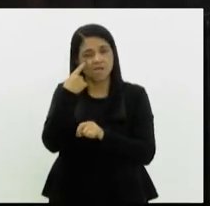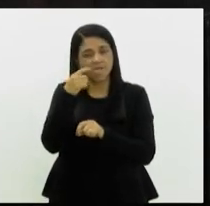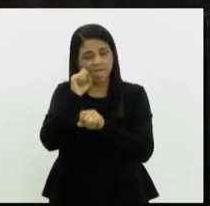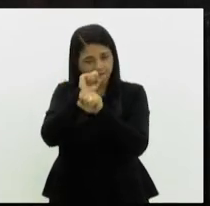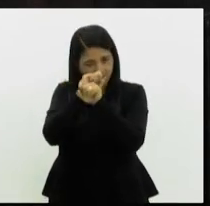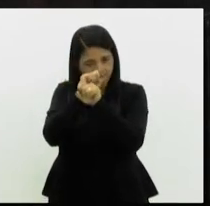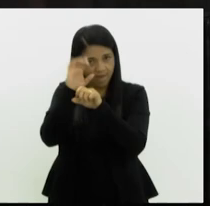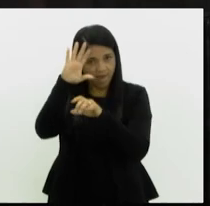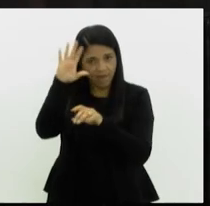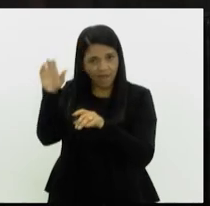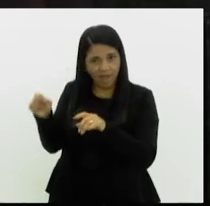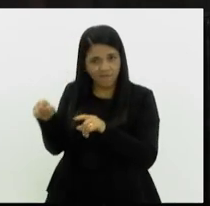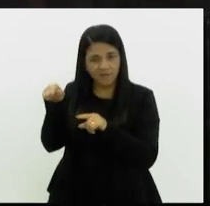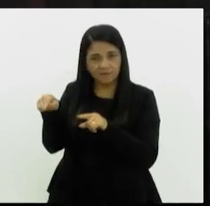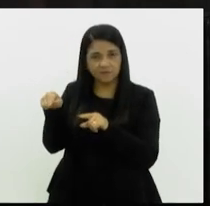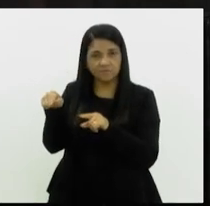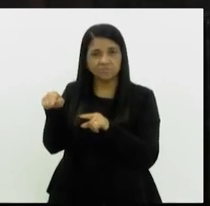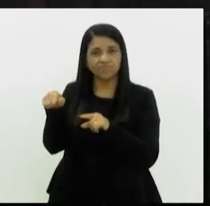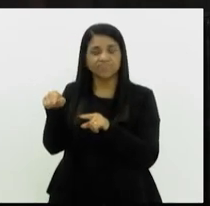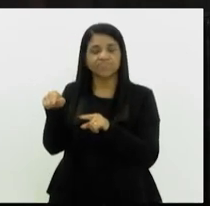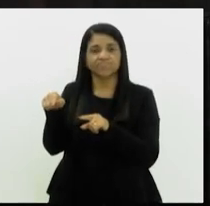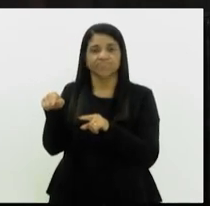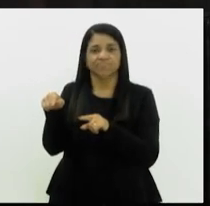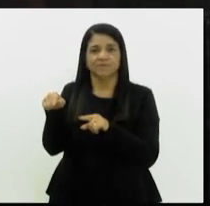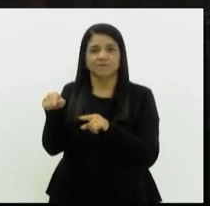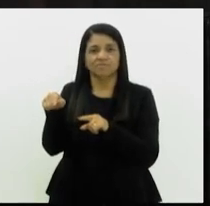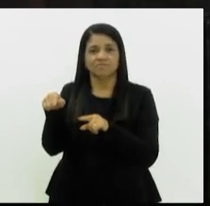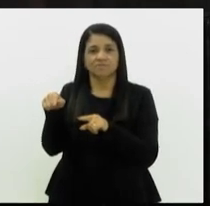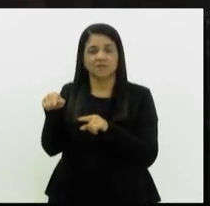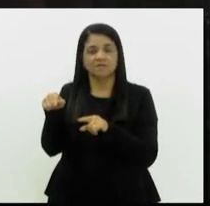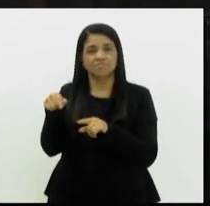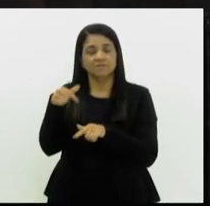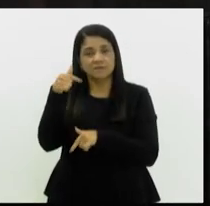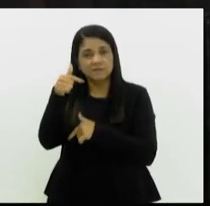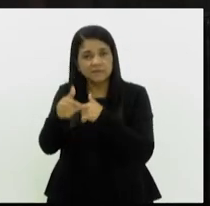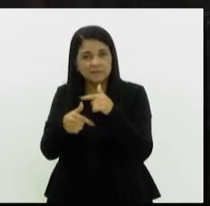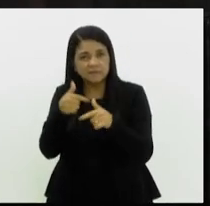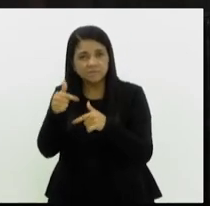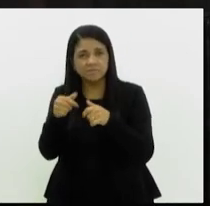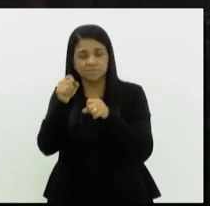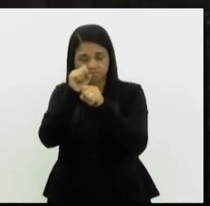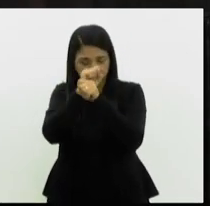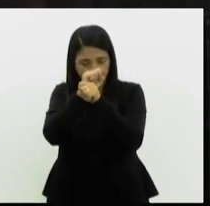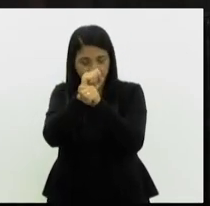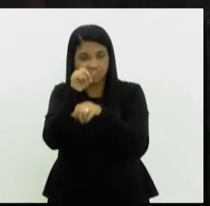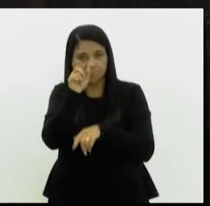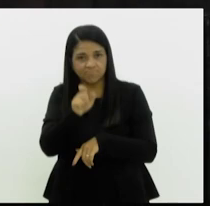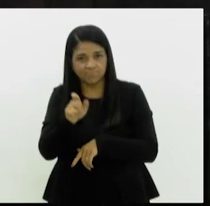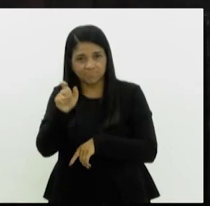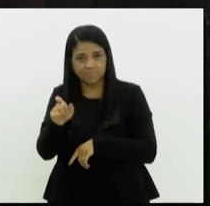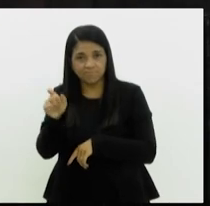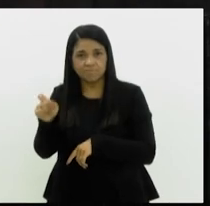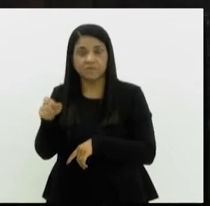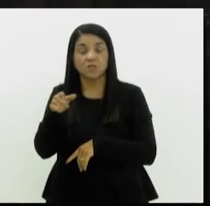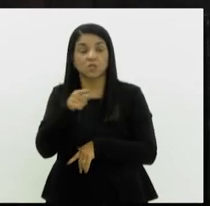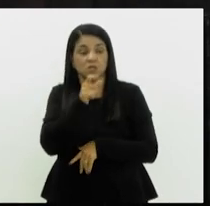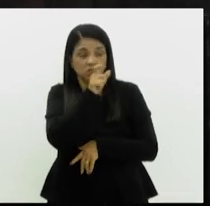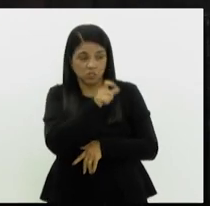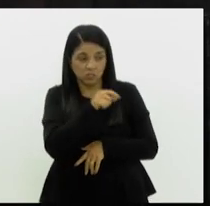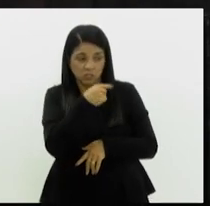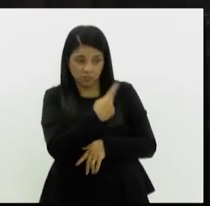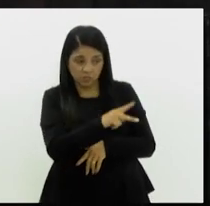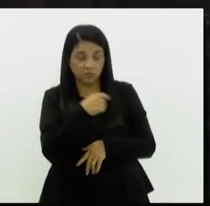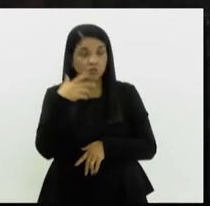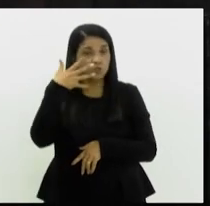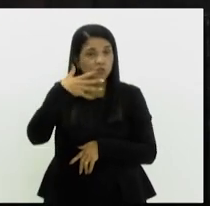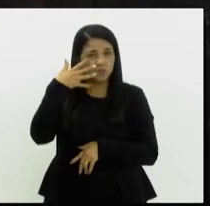África tinha que ser a mão de obra a ser explorada. Então, o vosso discurso foi muito importante, e é importante também que a